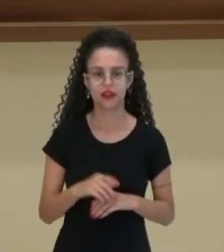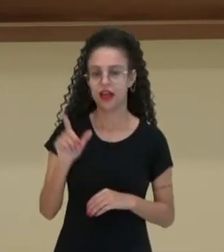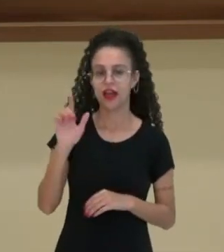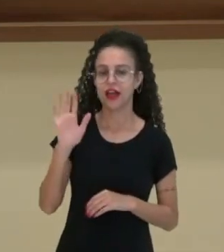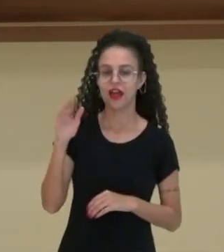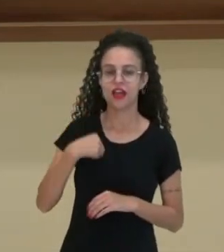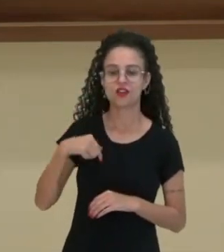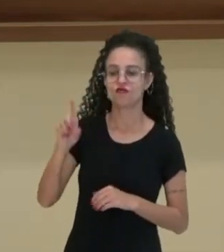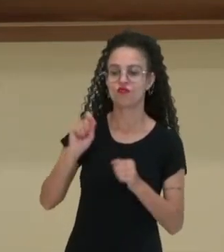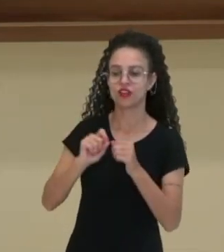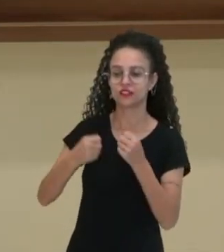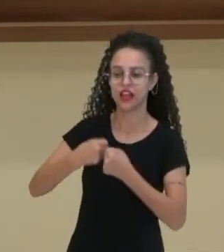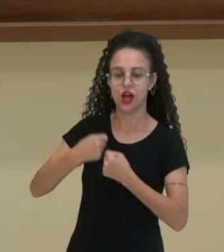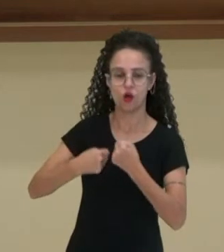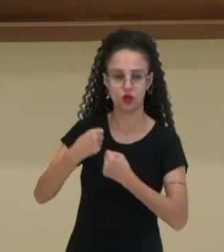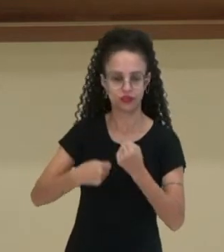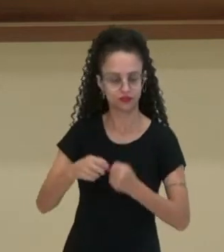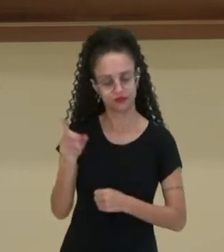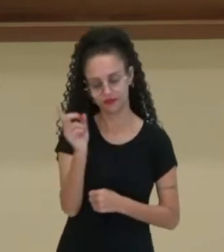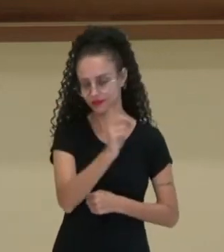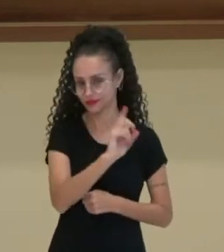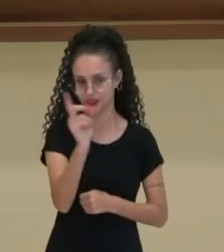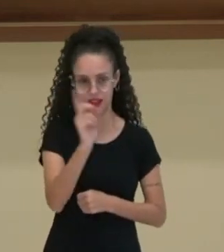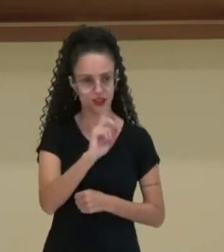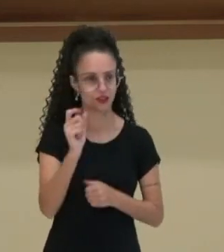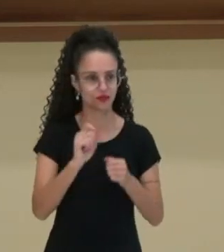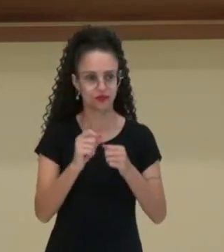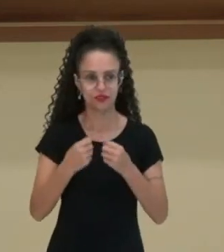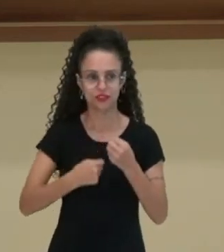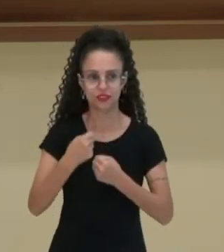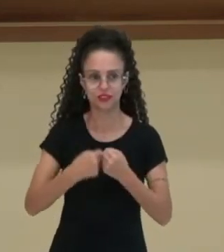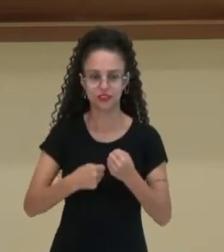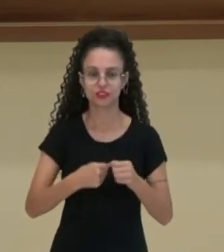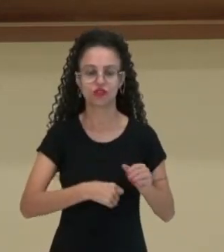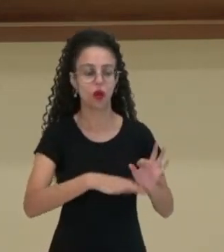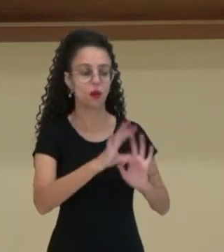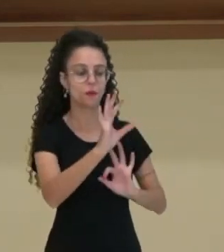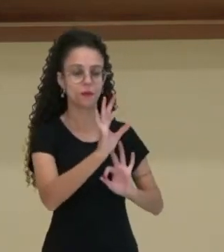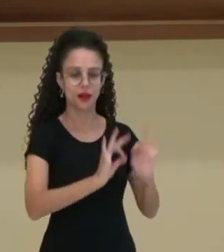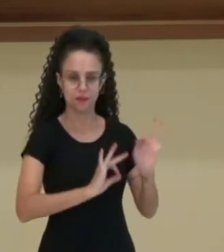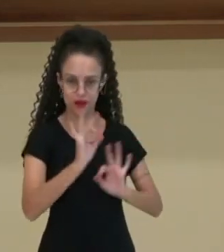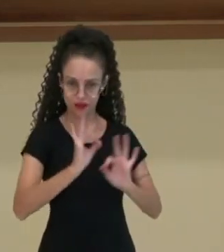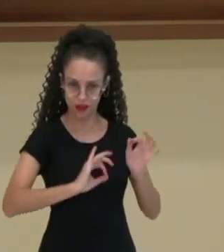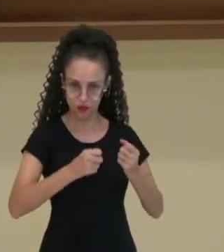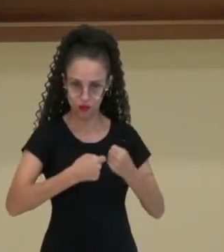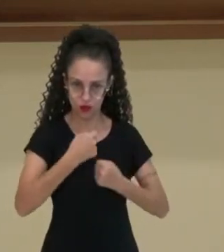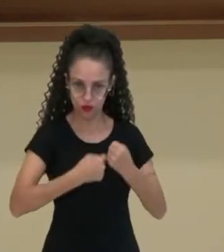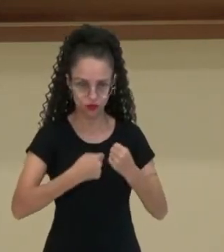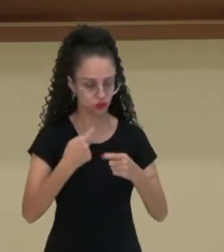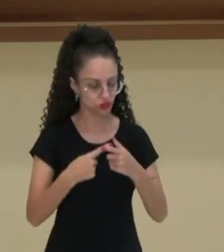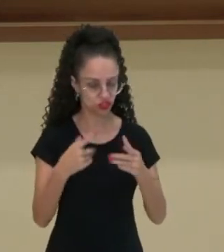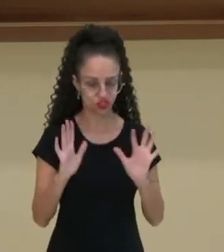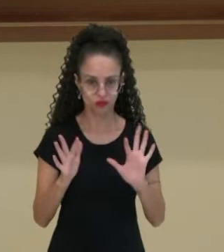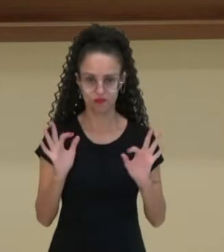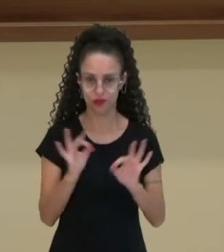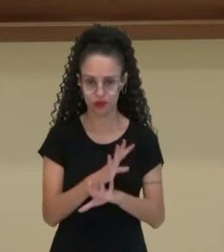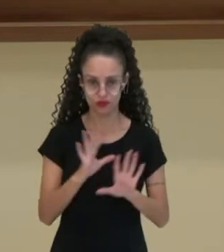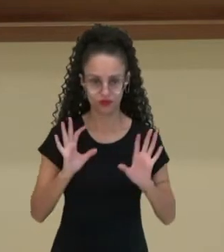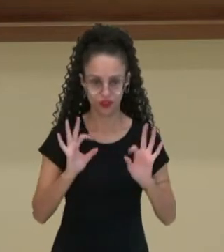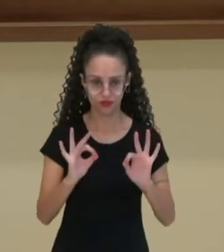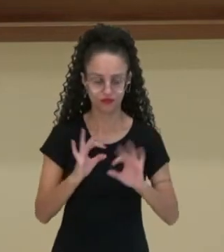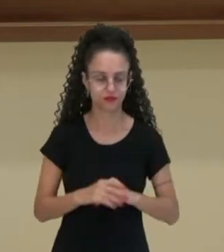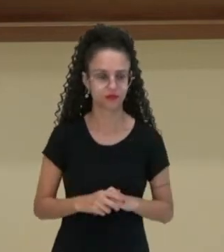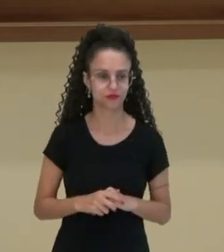diga: ah, vou fazer um arroz. Nós não vamos fazer o arroz, nós vamos preparar o arroz, porque ele já está feito,